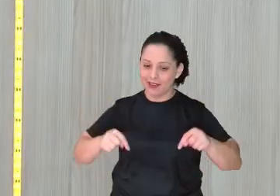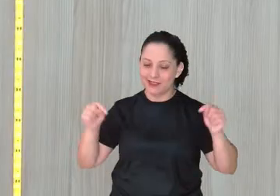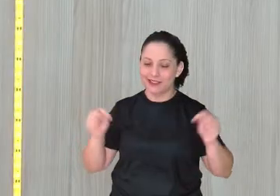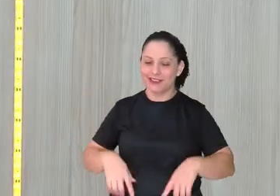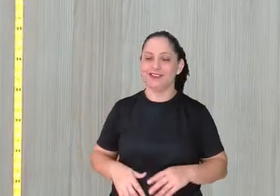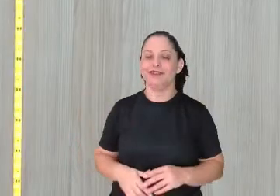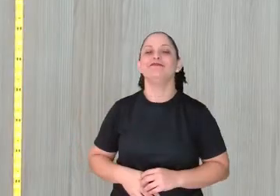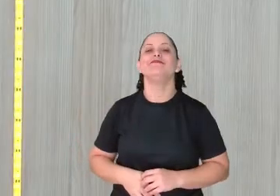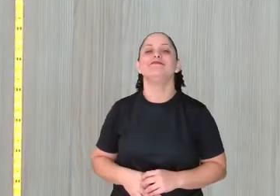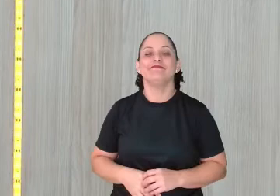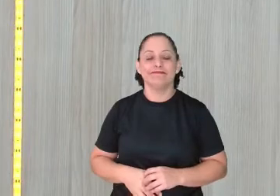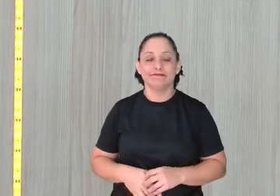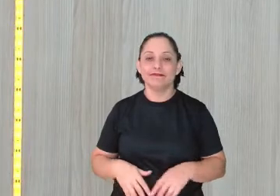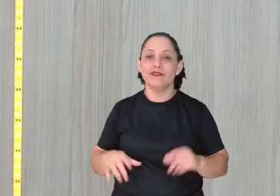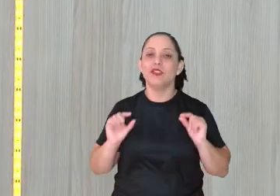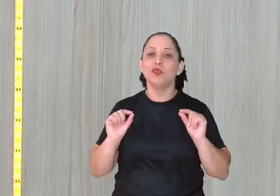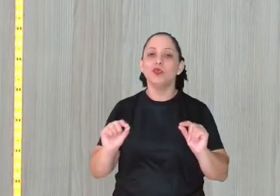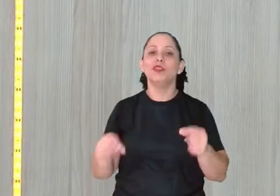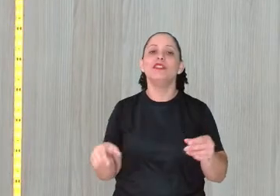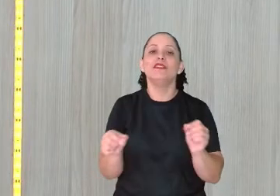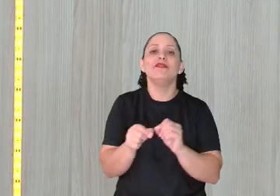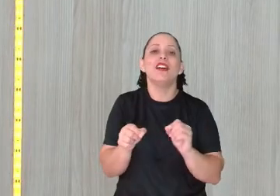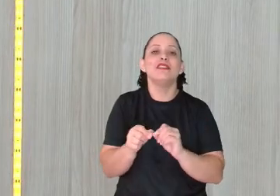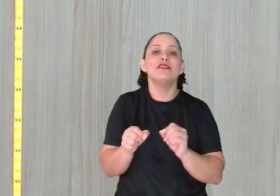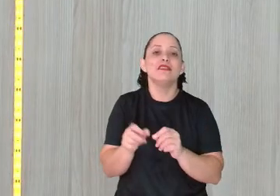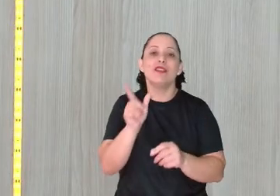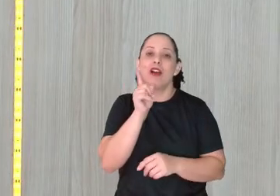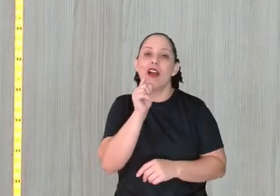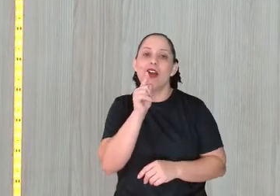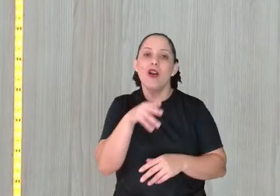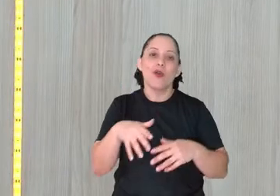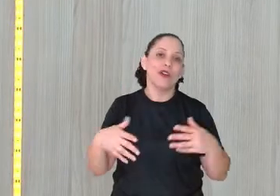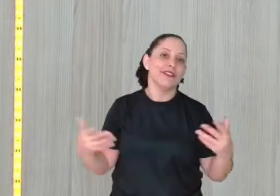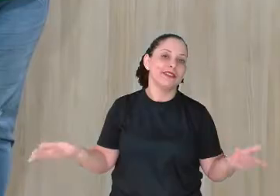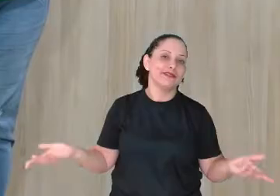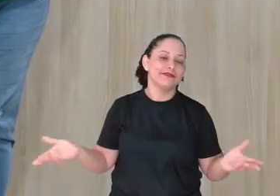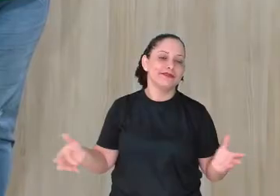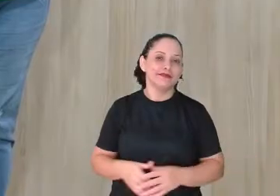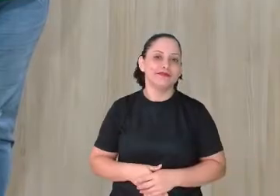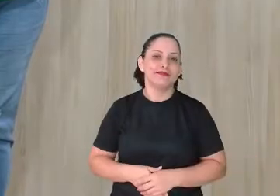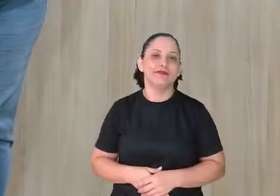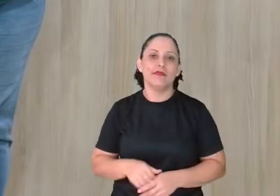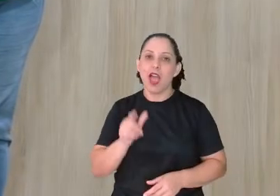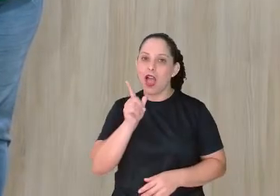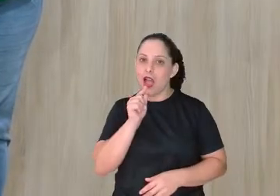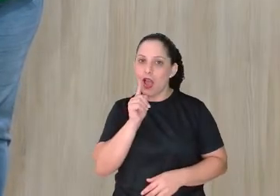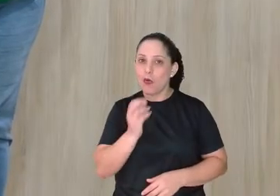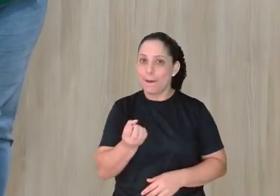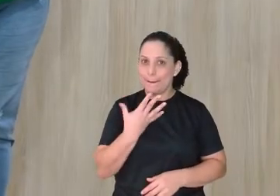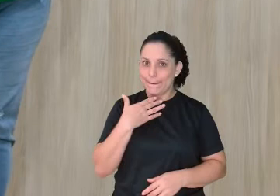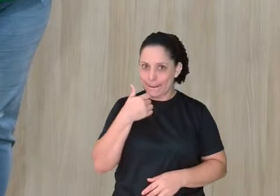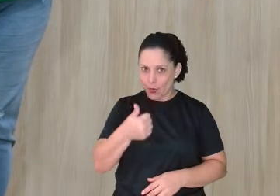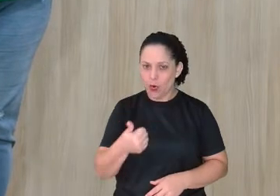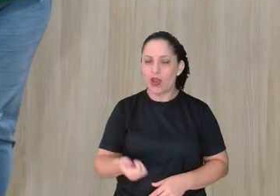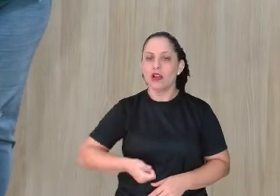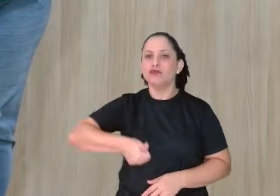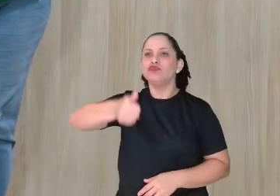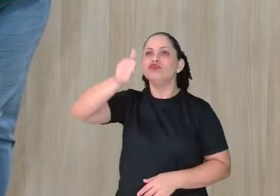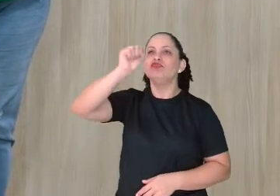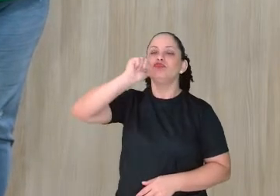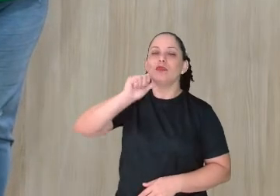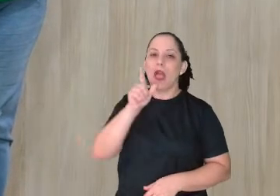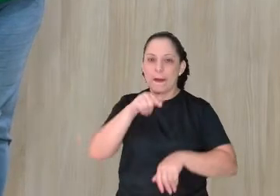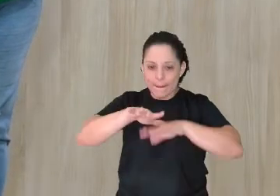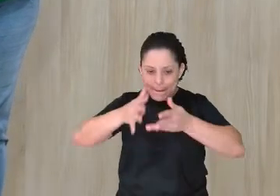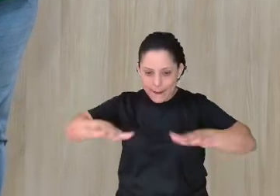riqueza. E o que é que a gente está fazendo com essas nossas águas, né? Não é? Pois E eu tô é. falando de água doce, viu, gente? Porque, né, tô falando dos oceanos não,